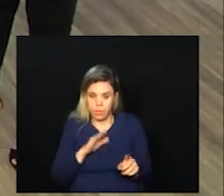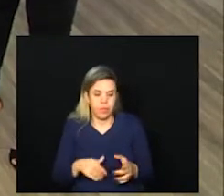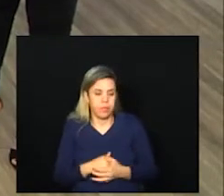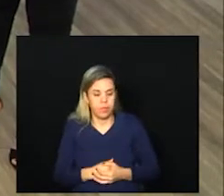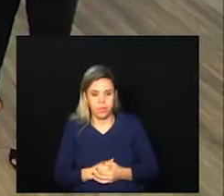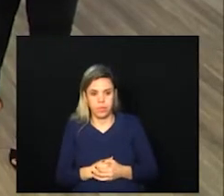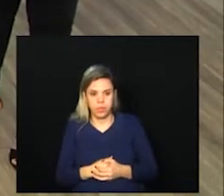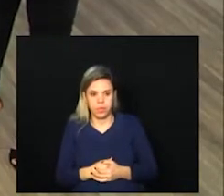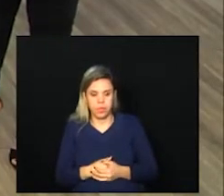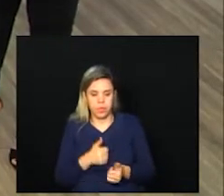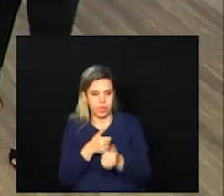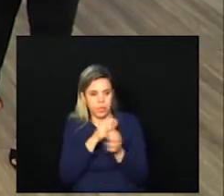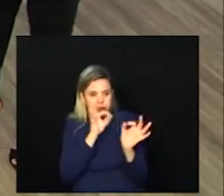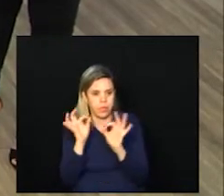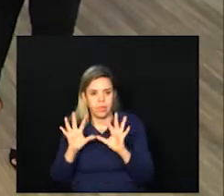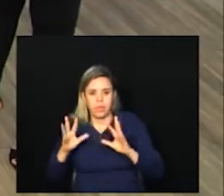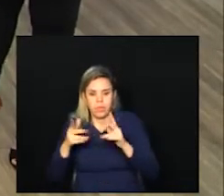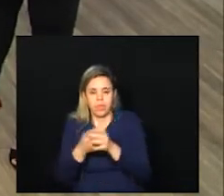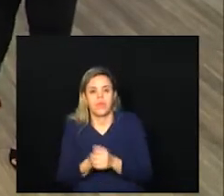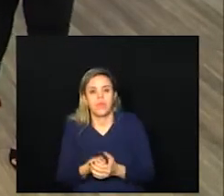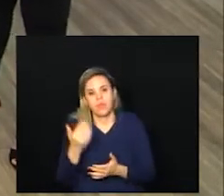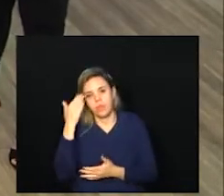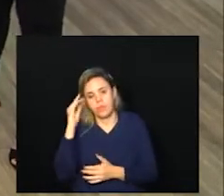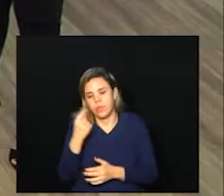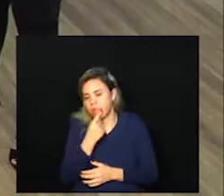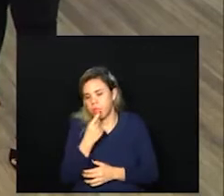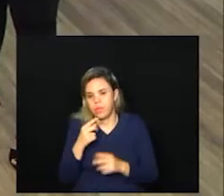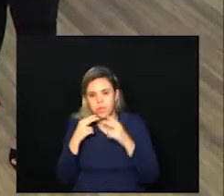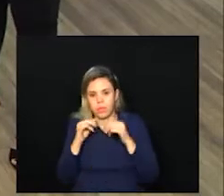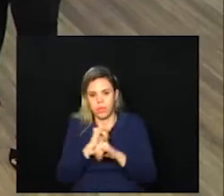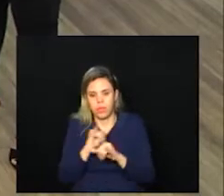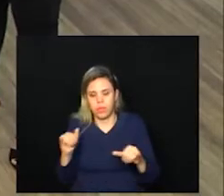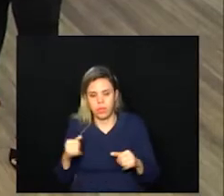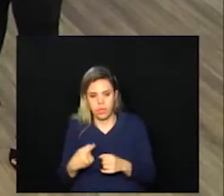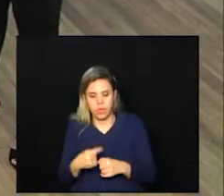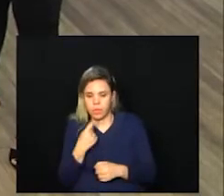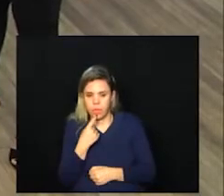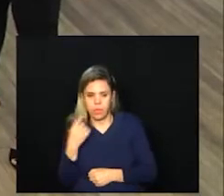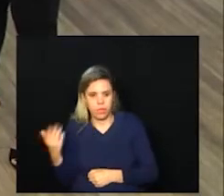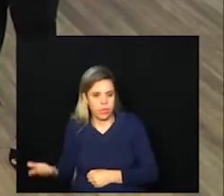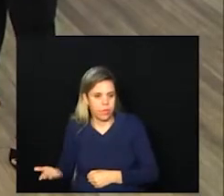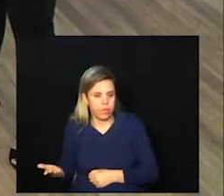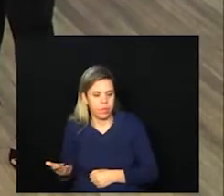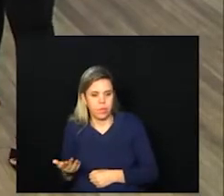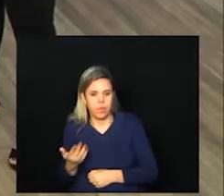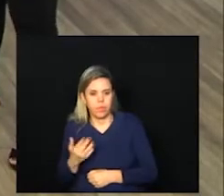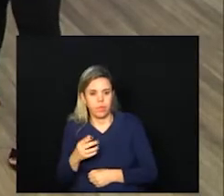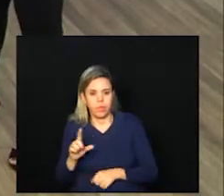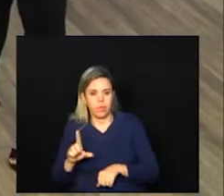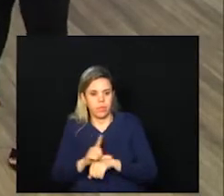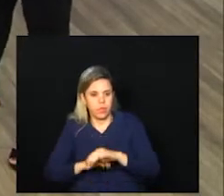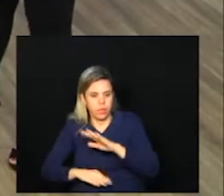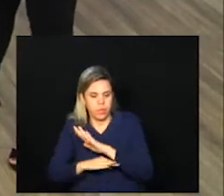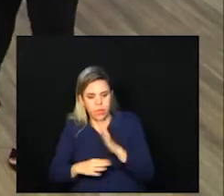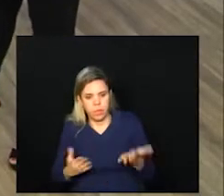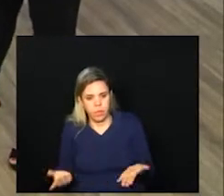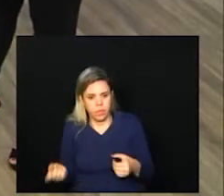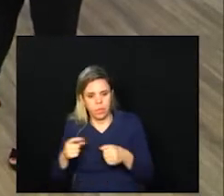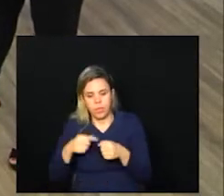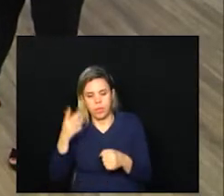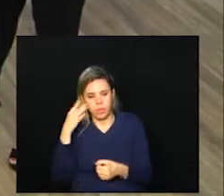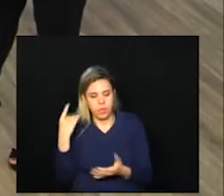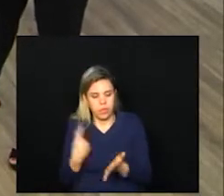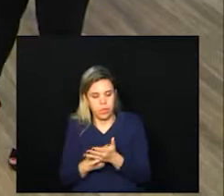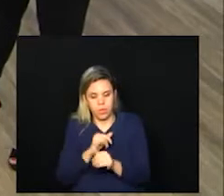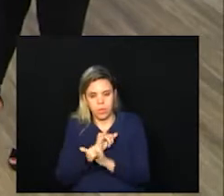tarde e a gente acompanha também. Muito obrigado pelas notícias da Metrópole de Campinas, pelas notícias do Legislativo. Volto amanhã com